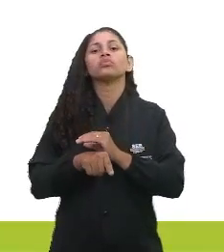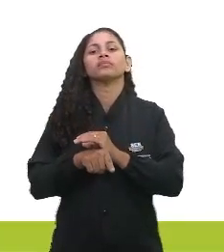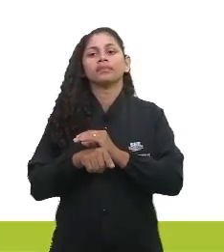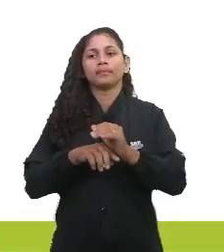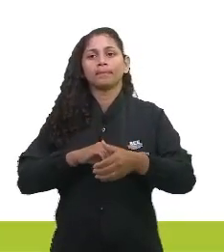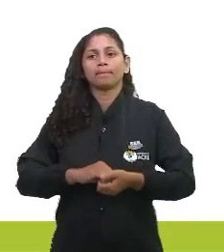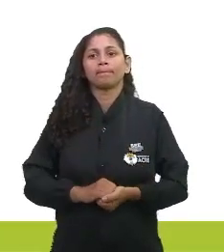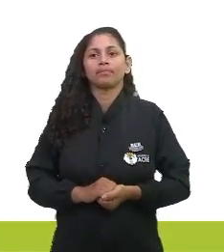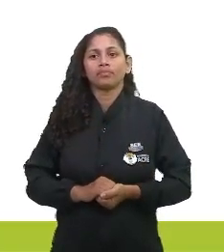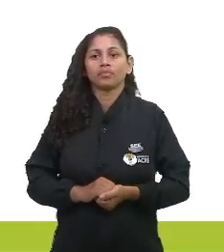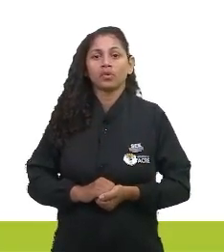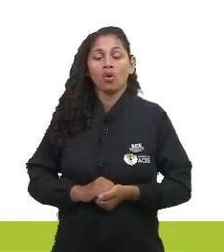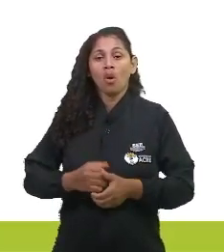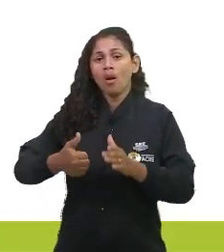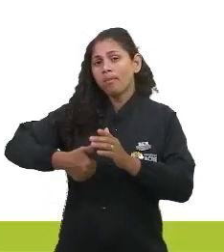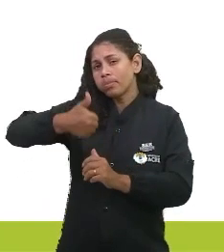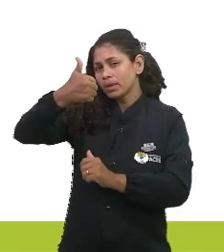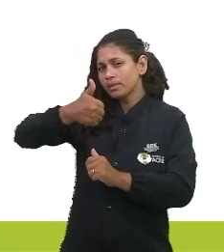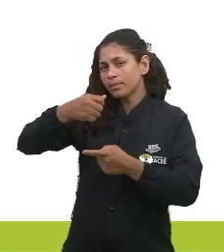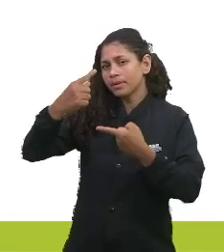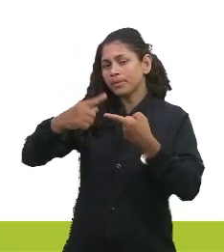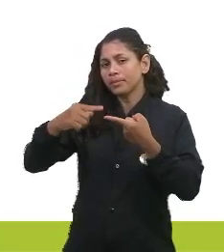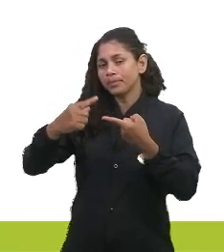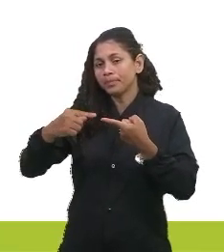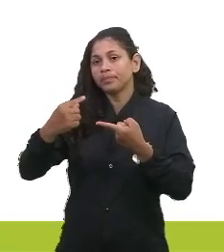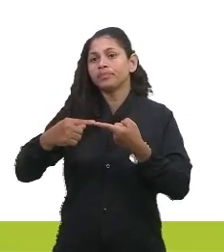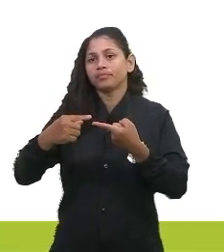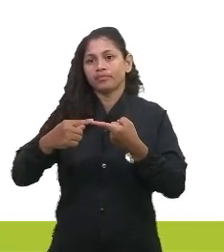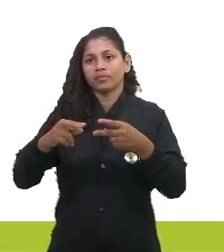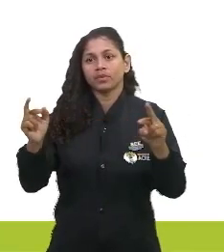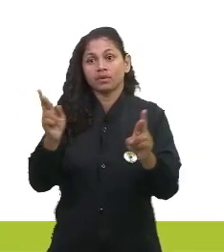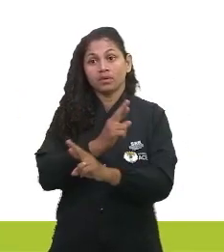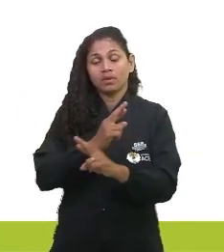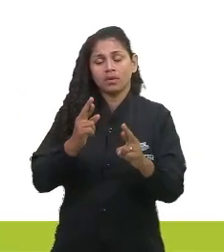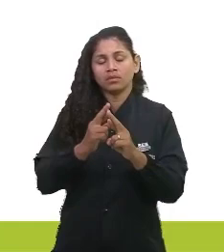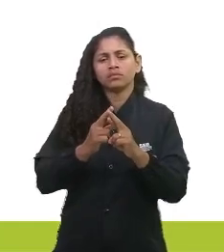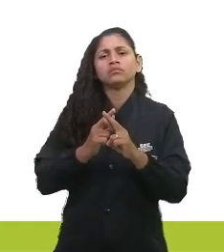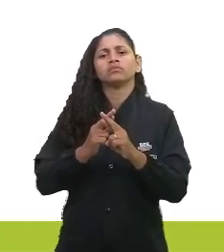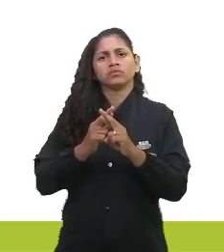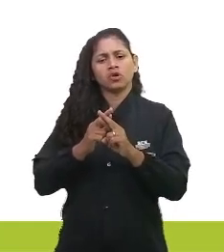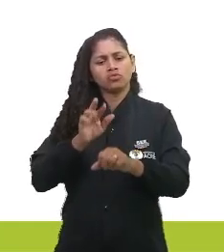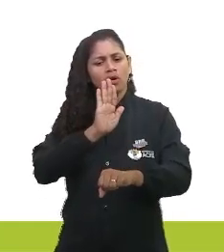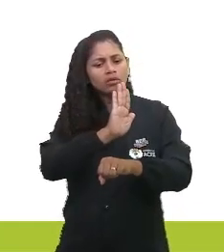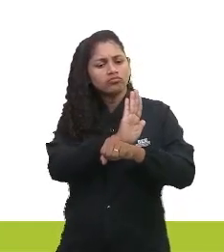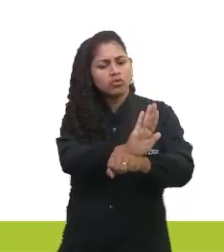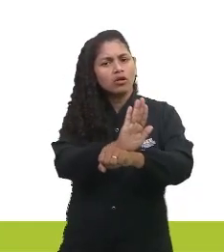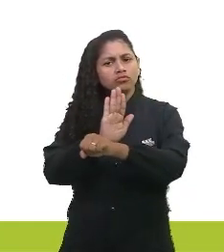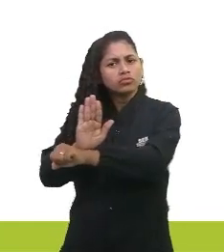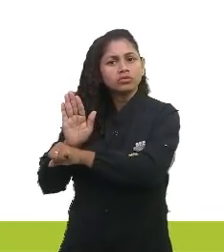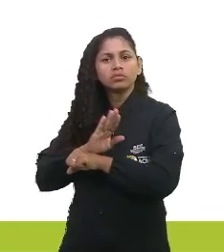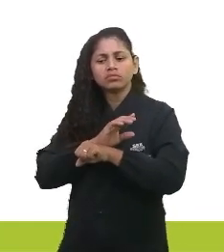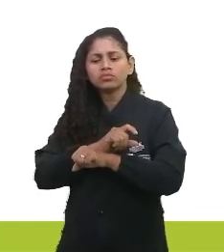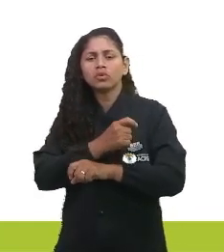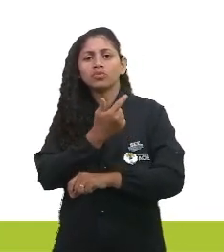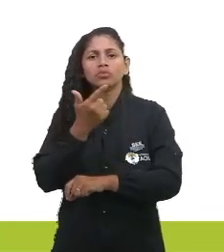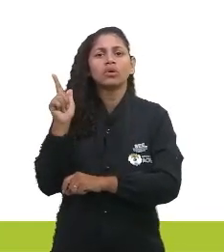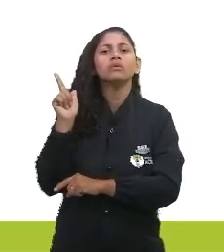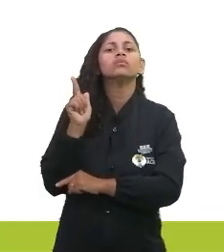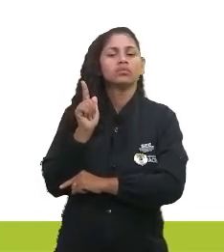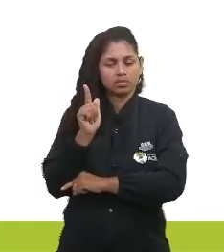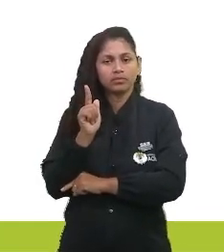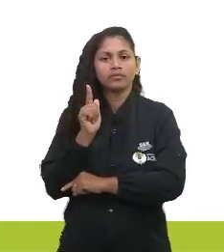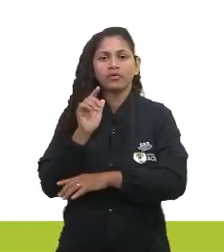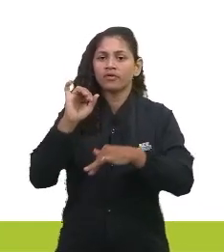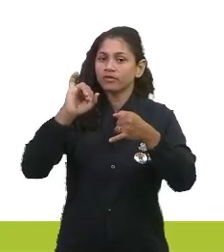da beneficência relaciona-se ao dever de ajudar aos outros, de fazer